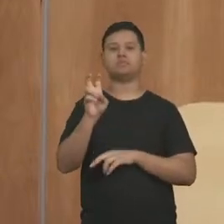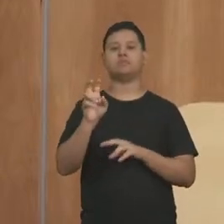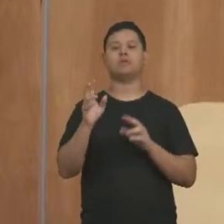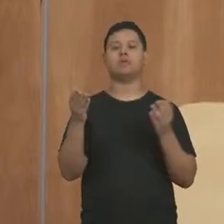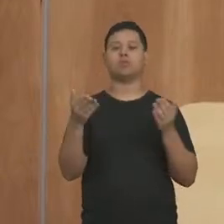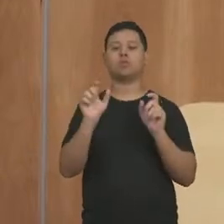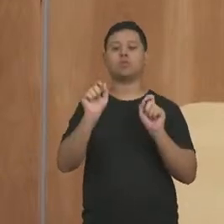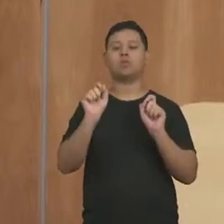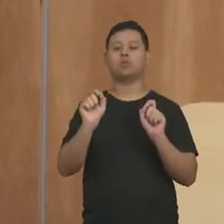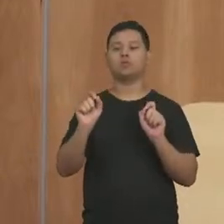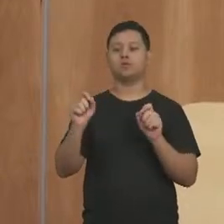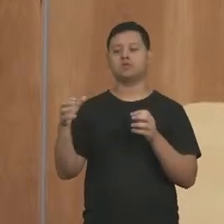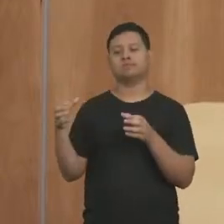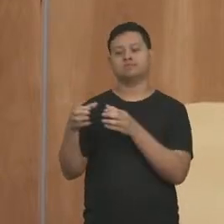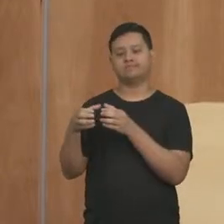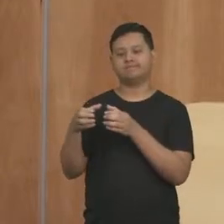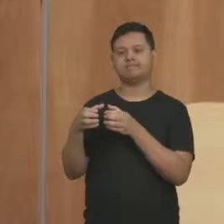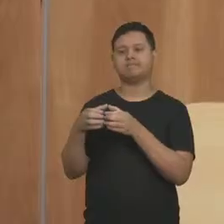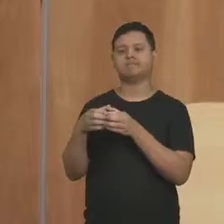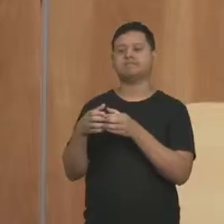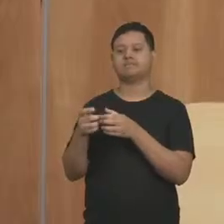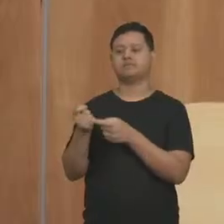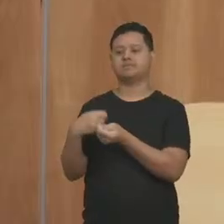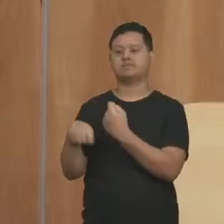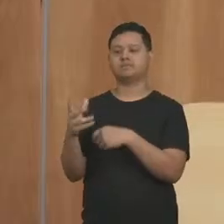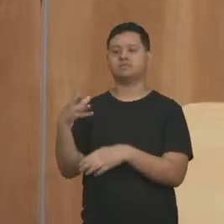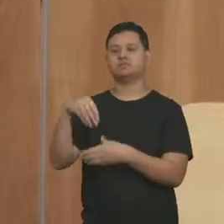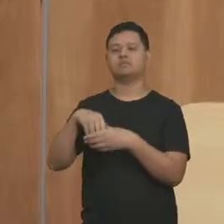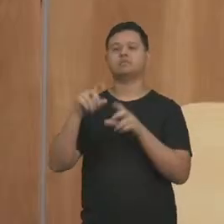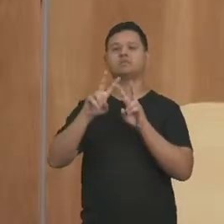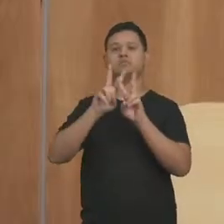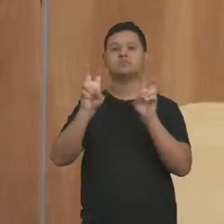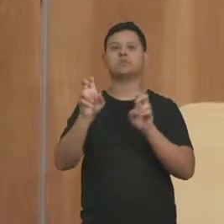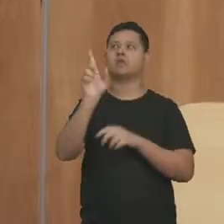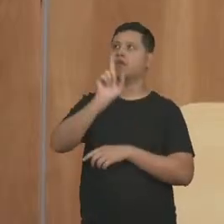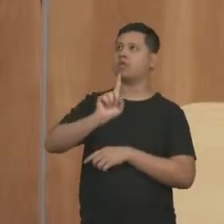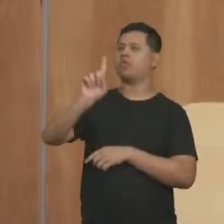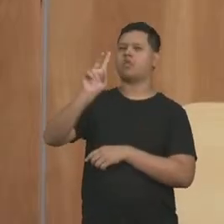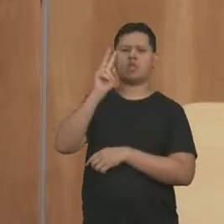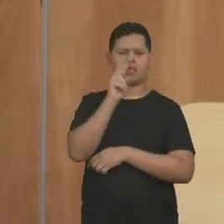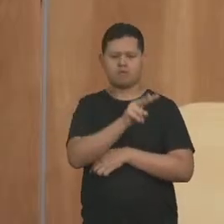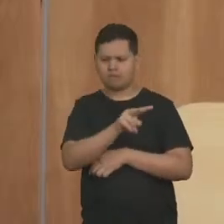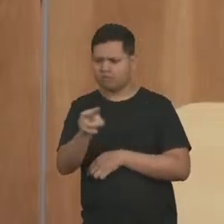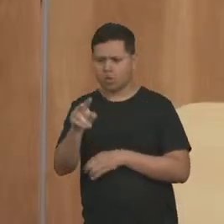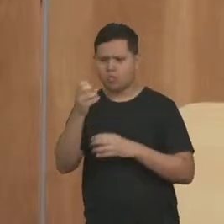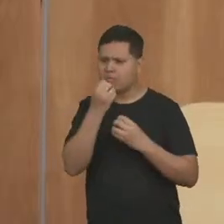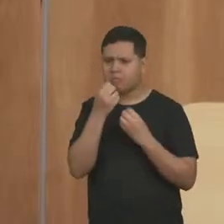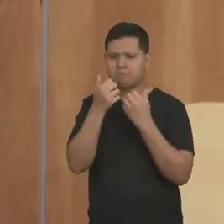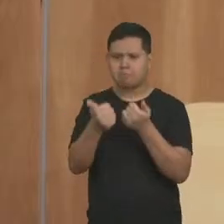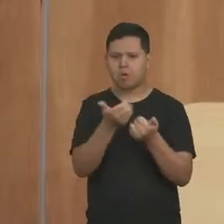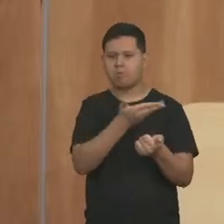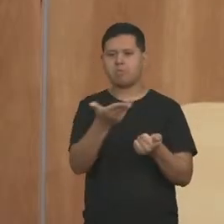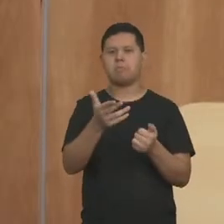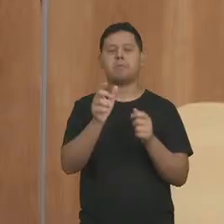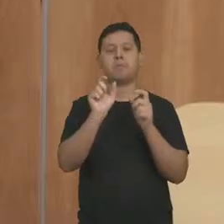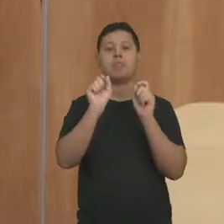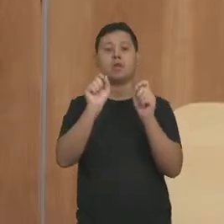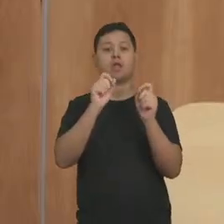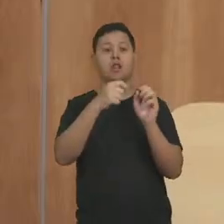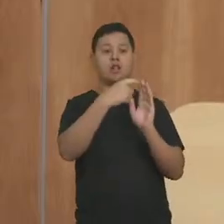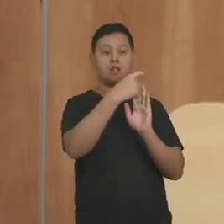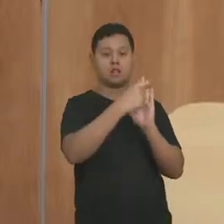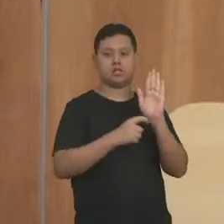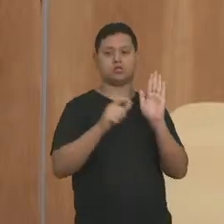esse ano, que é Fraternidade e Ecologia Integral. E o lema é Deus viu que tudo era muito bom. Isso está extraído do livro